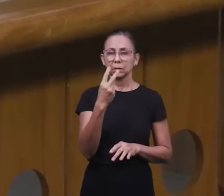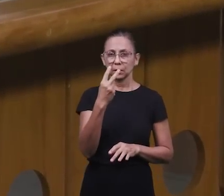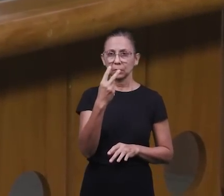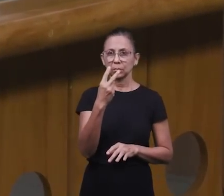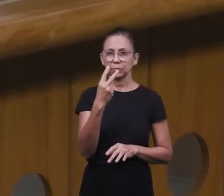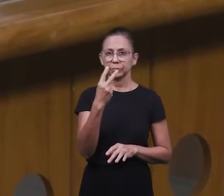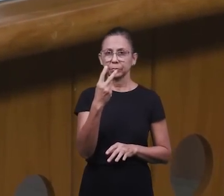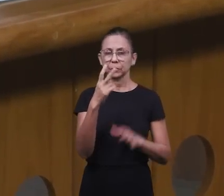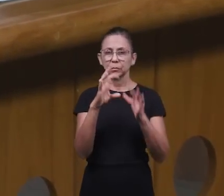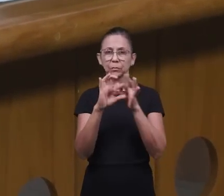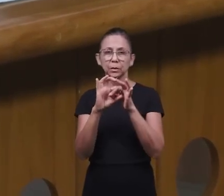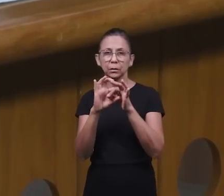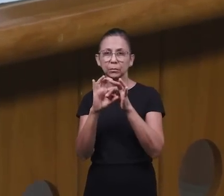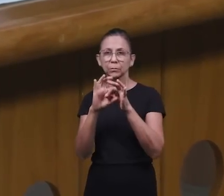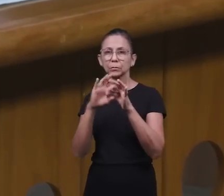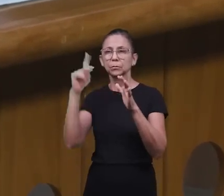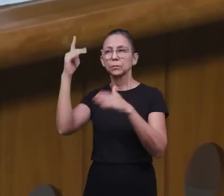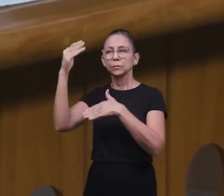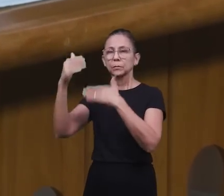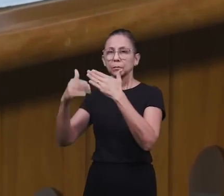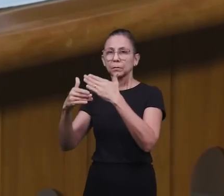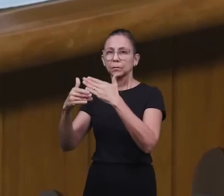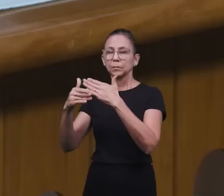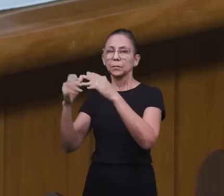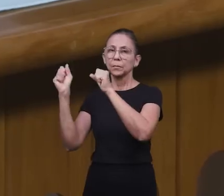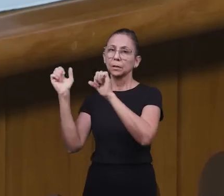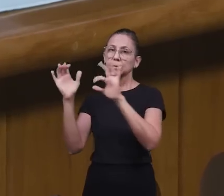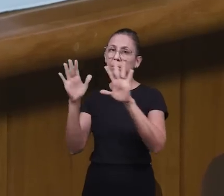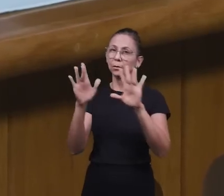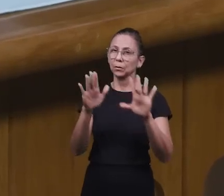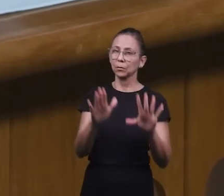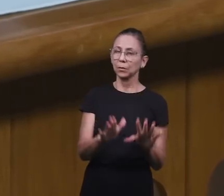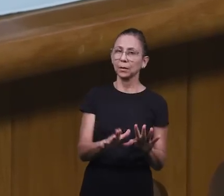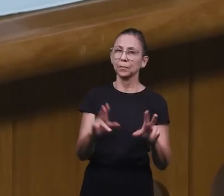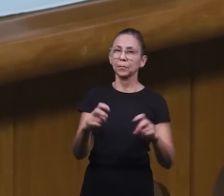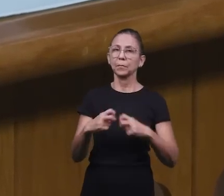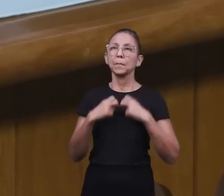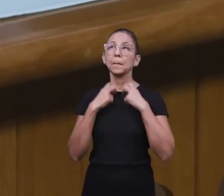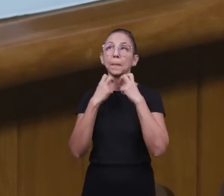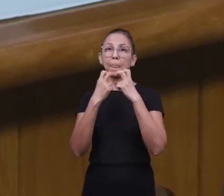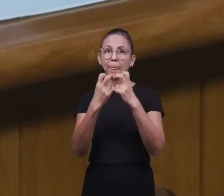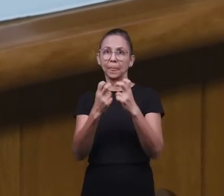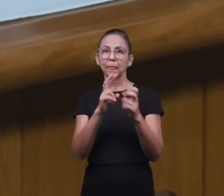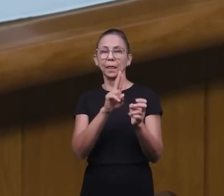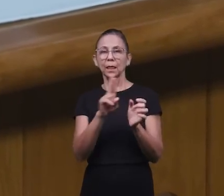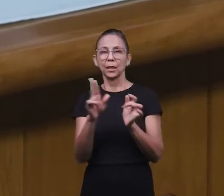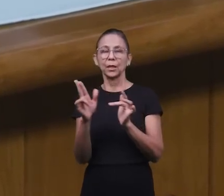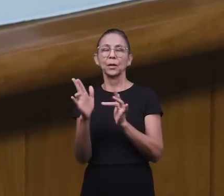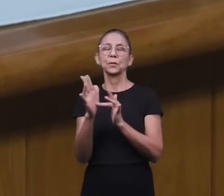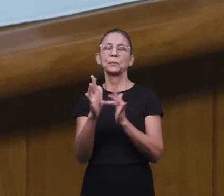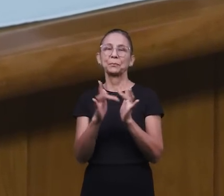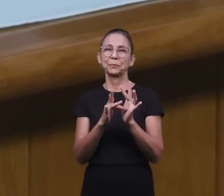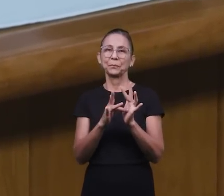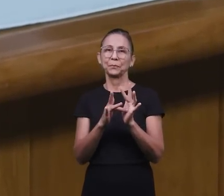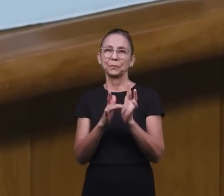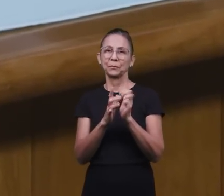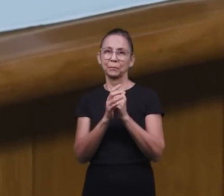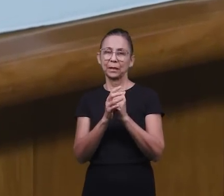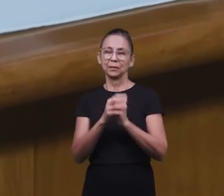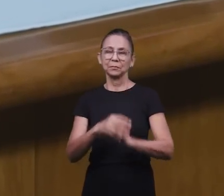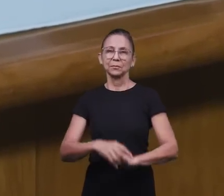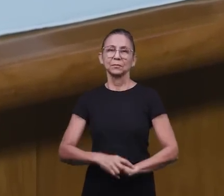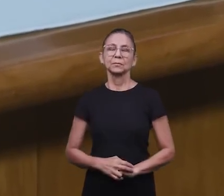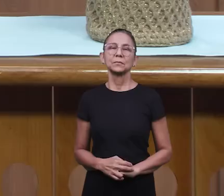da Tua presença. Abençoa e dá, Senhor Deus, a comunhão com o Senhor. Nós clamamos a Ti em nome do